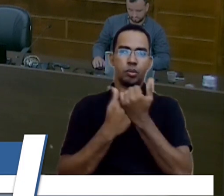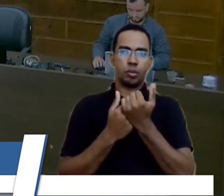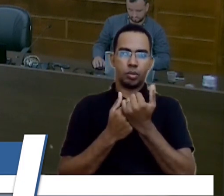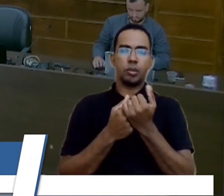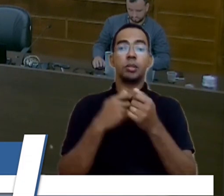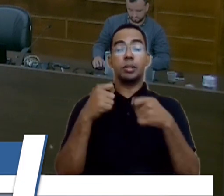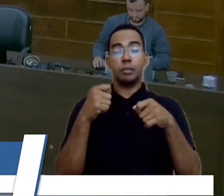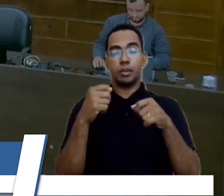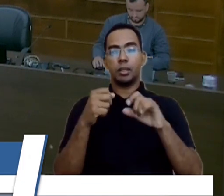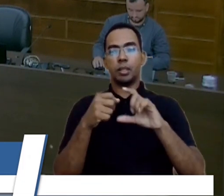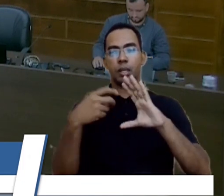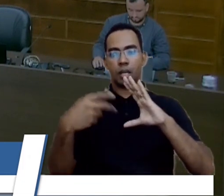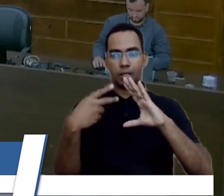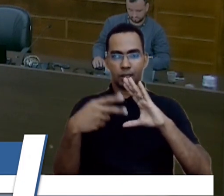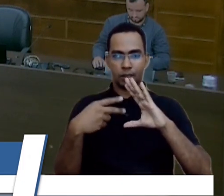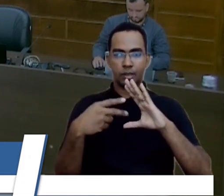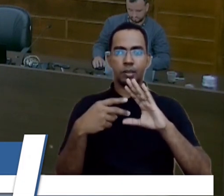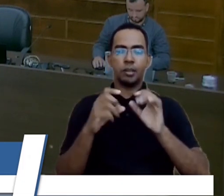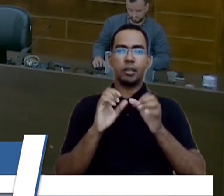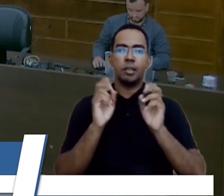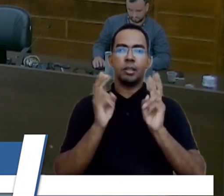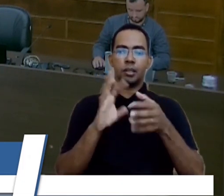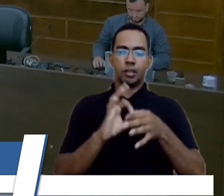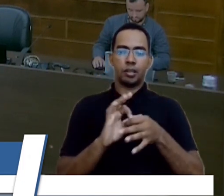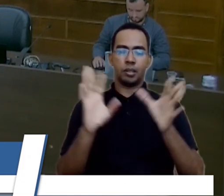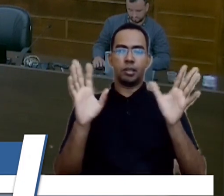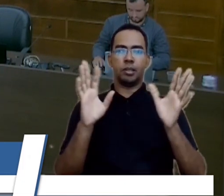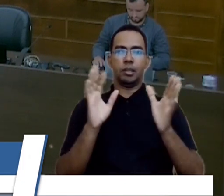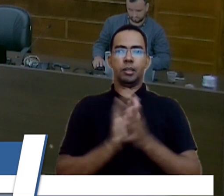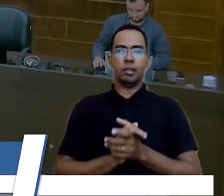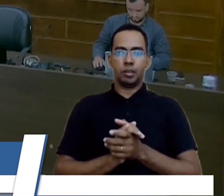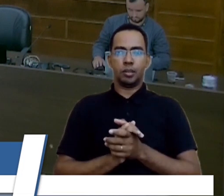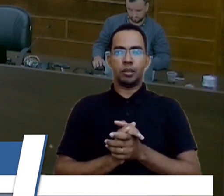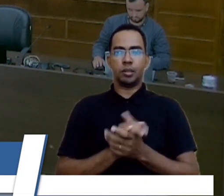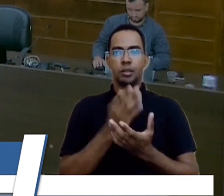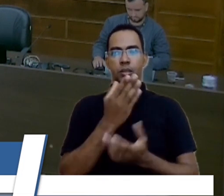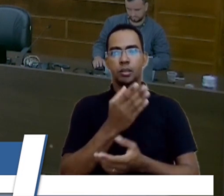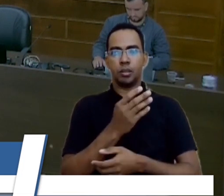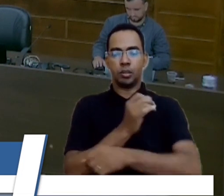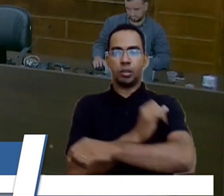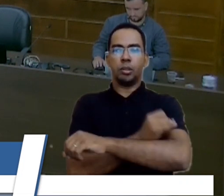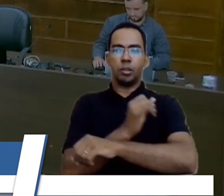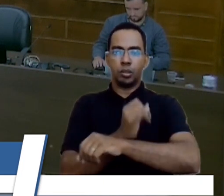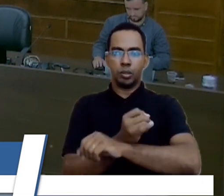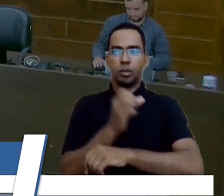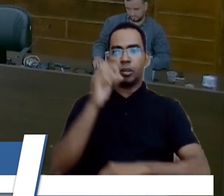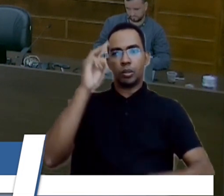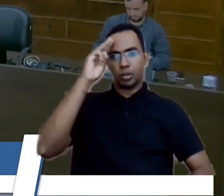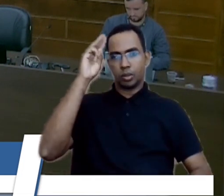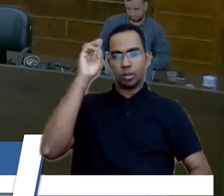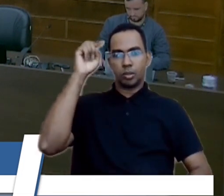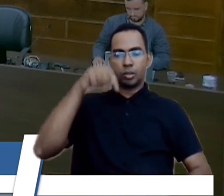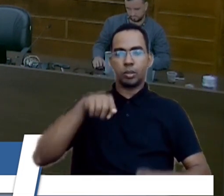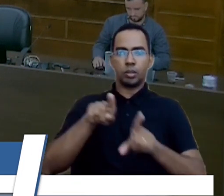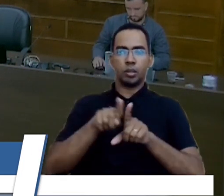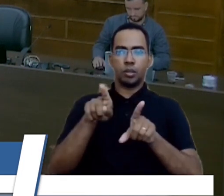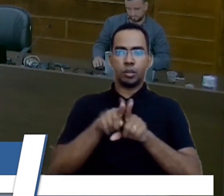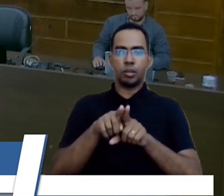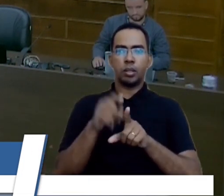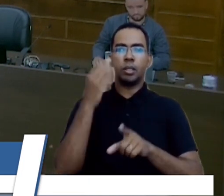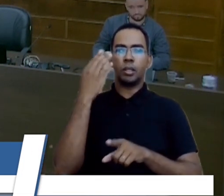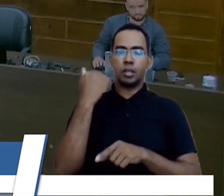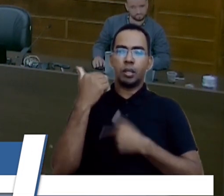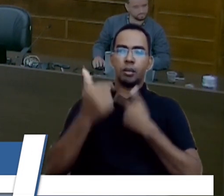Câmara Municipal está sempre de portas abertas. Temos aqui o Hilton e o Tid, que é espírita. A gente sabe o trabalho que